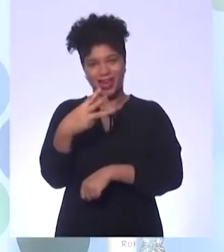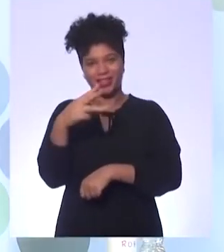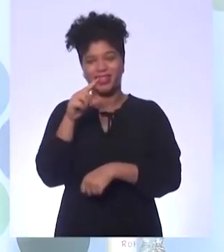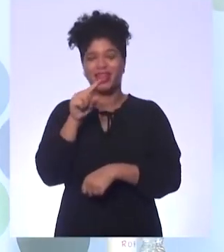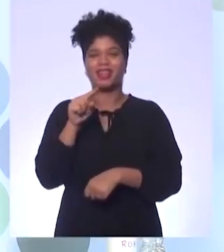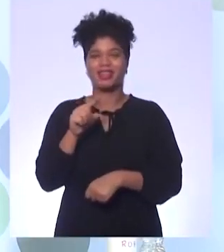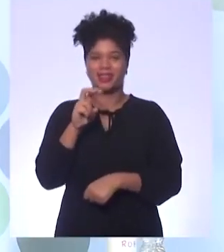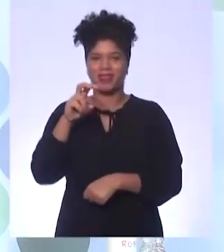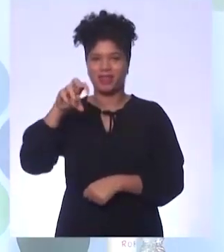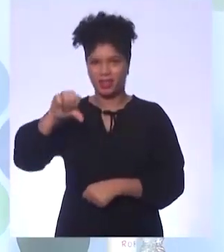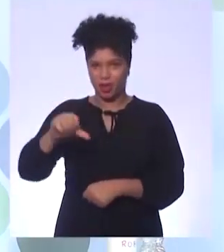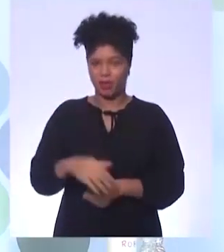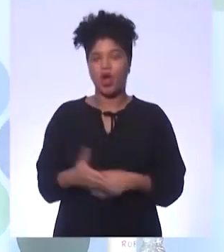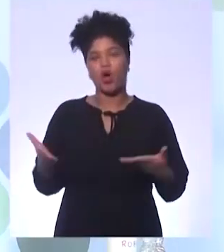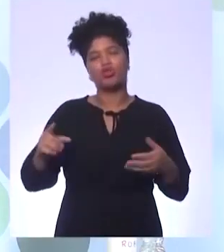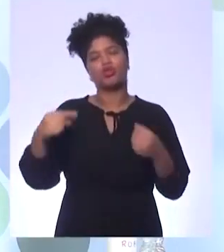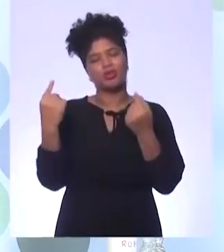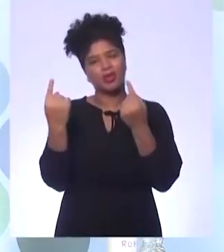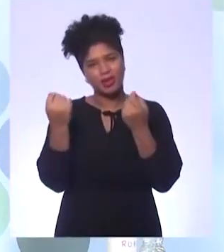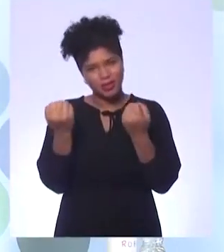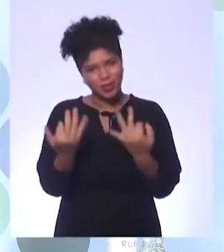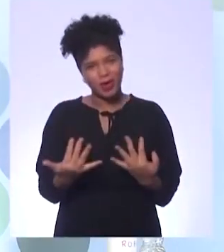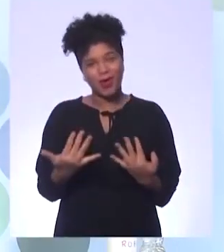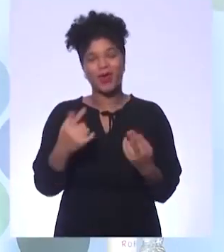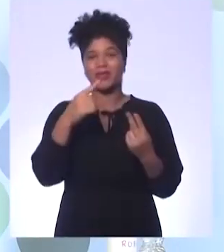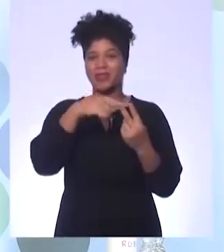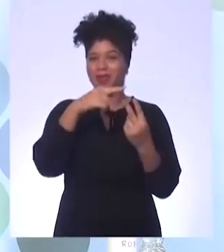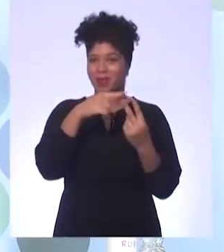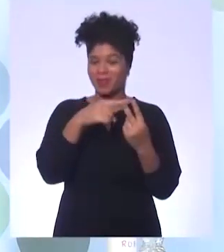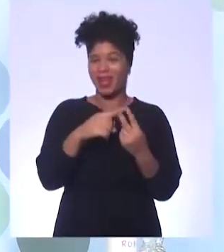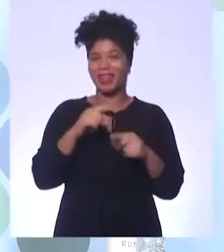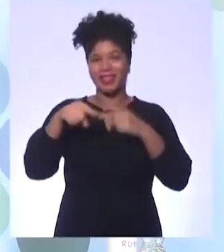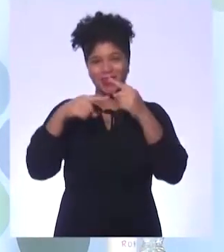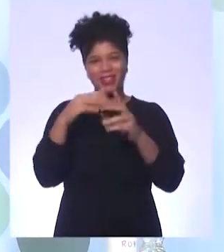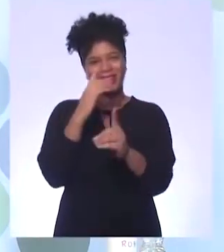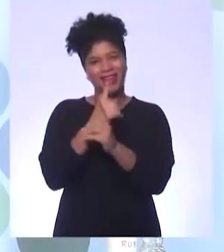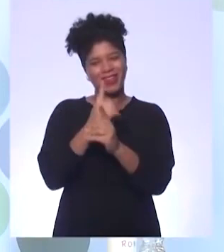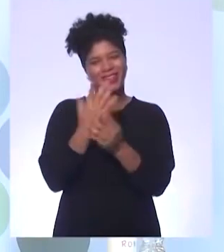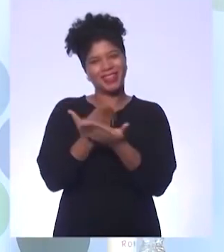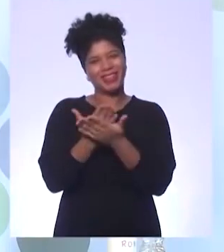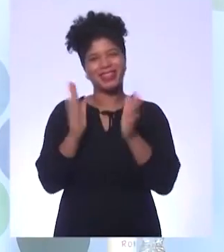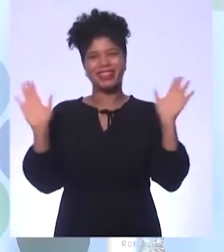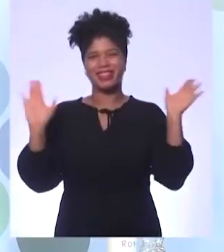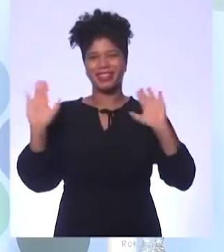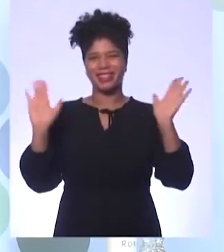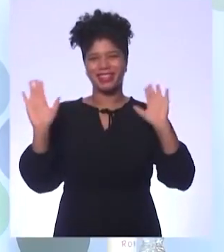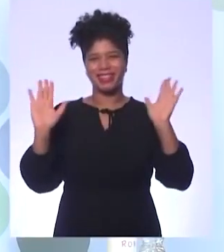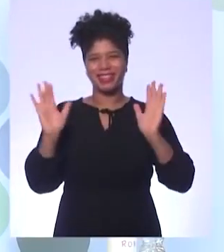e sobre o comprimento da circunferência. E a gente se vê numa próxima aula. Tchau, tchau, pessoal!